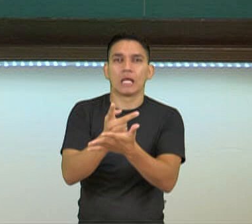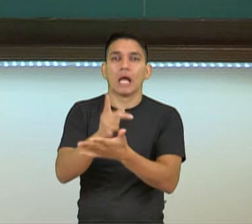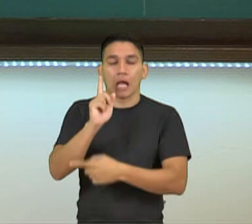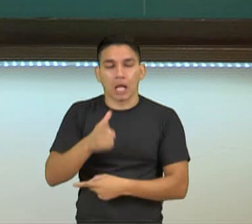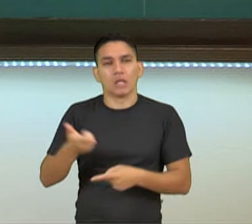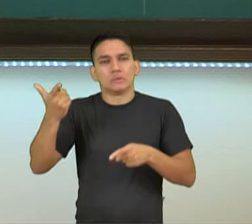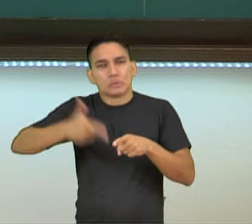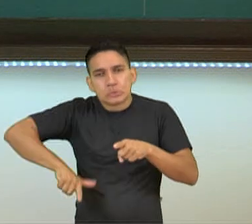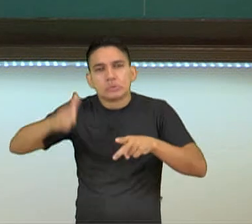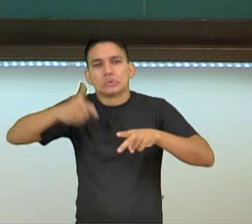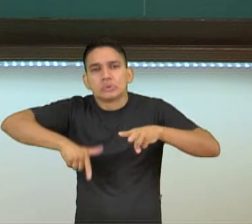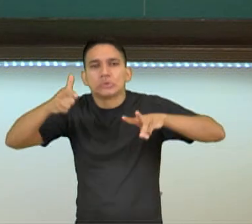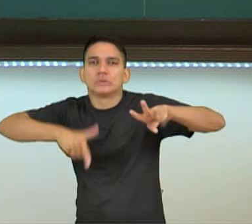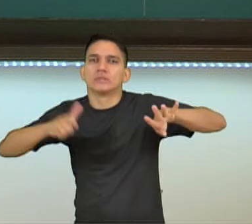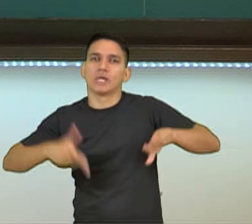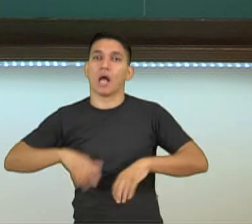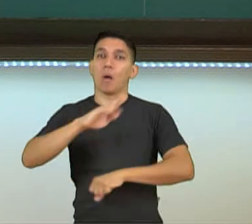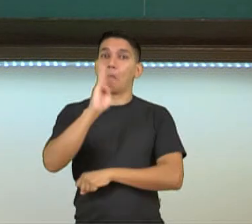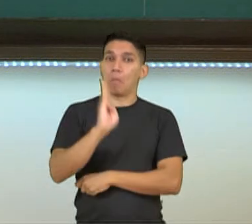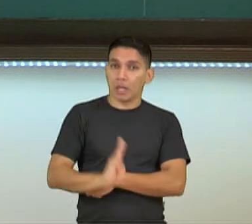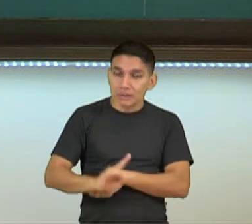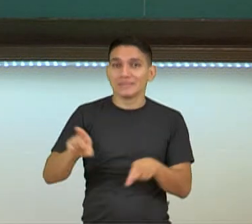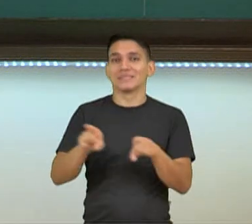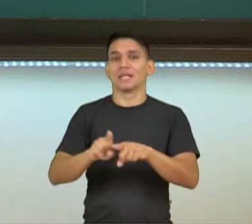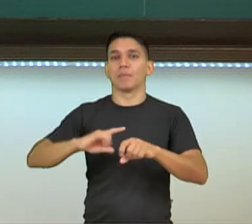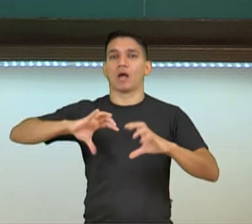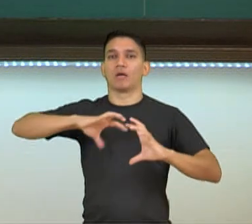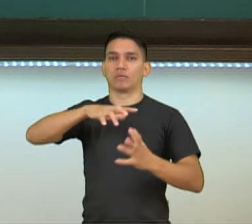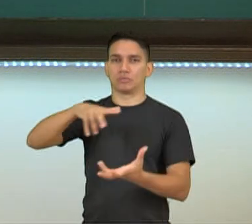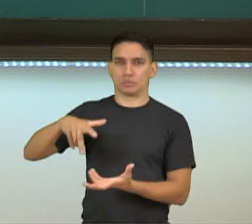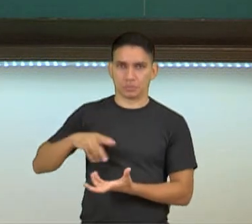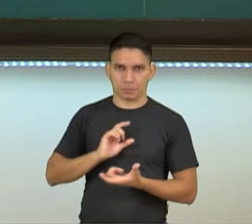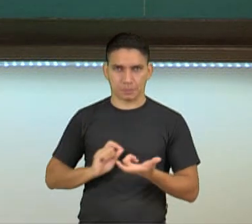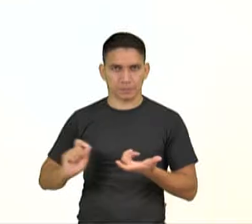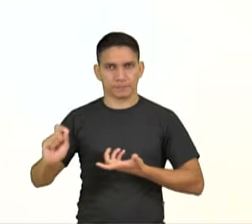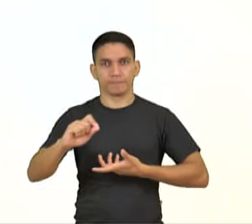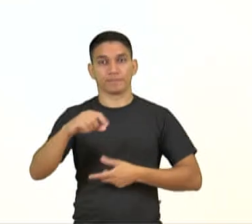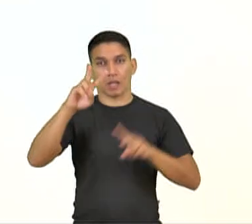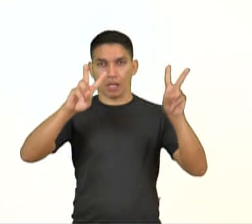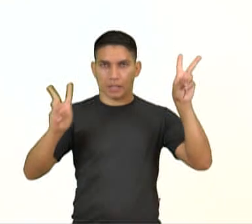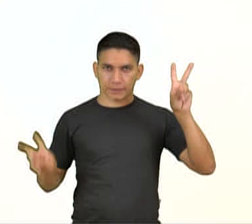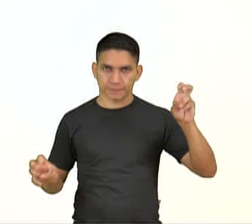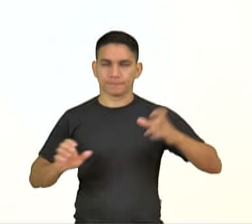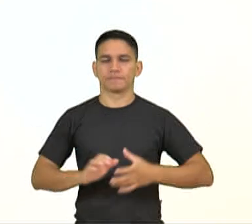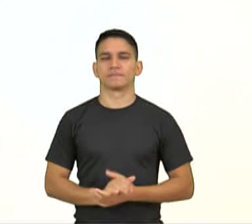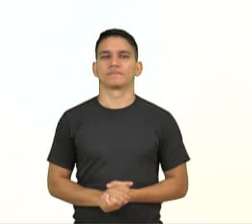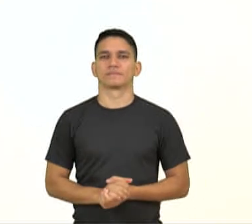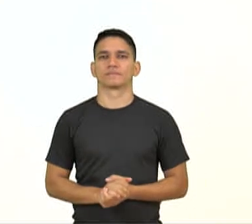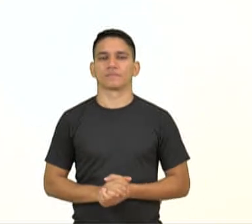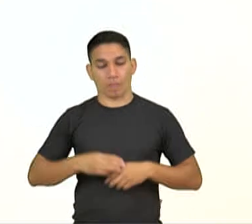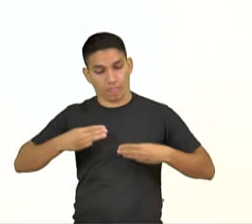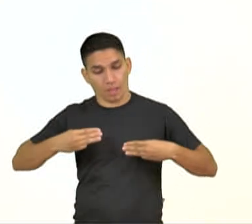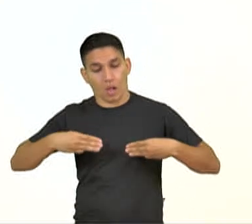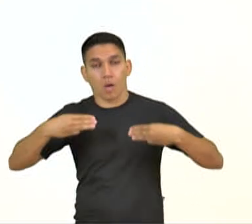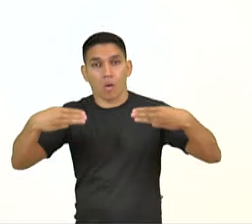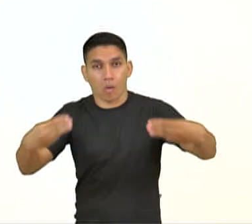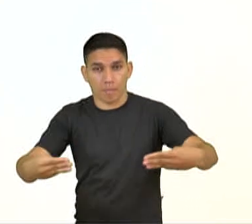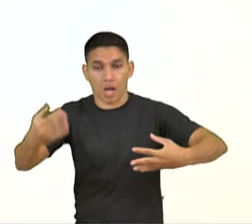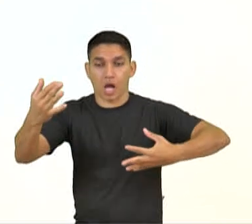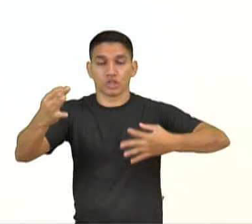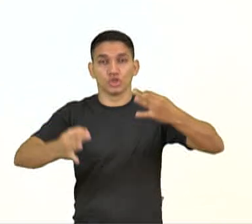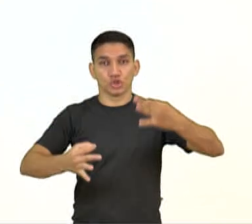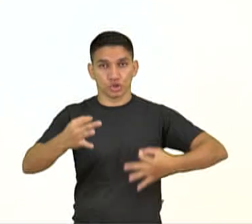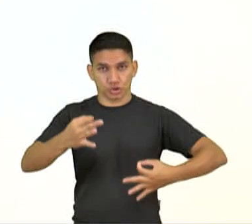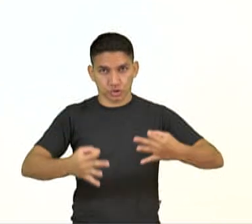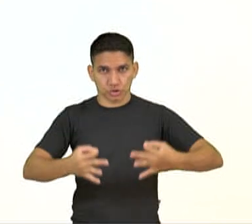Brasil quanto em outros países do mundo também. Vamos à leitura. Ministério da Justiça conclui análise